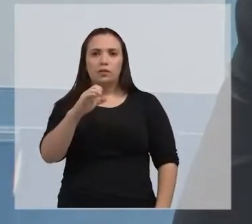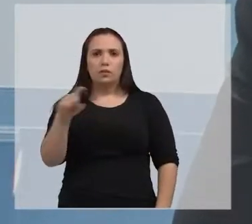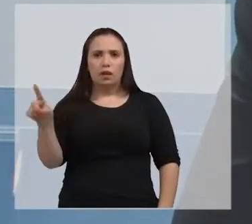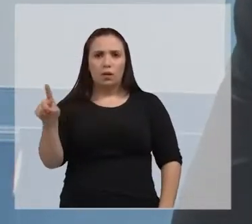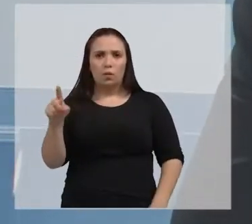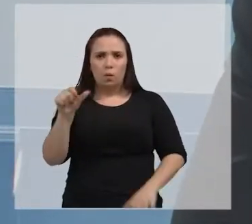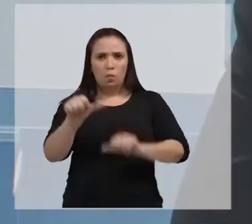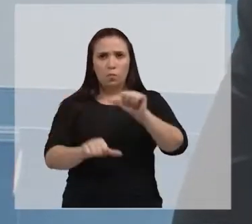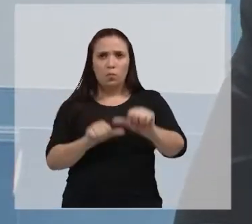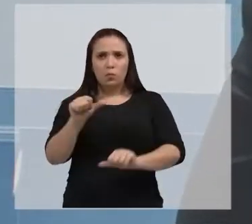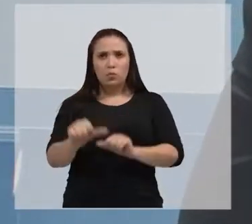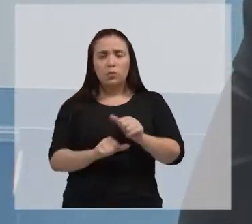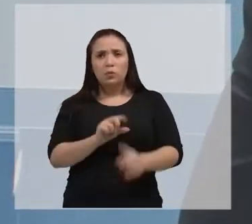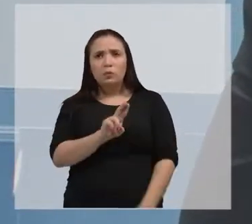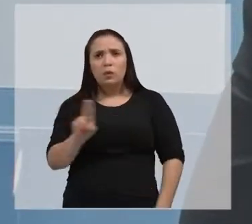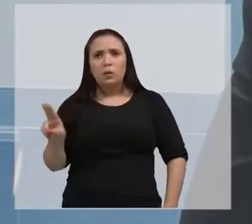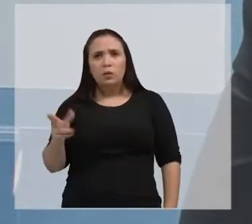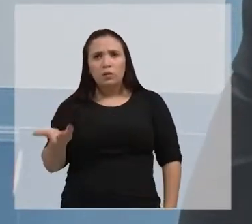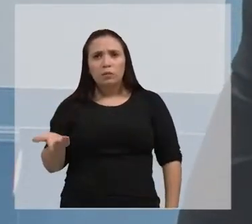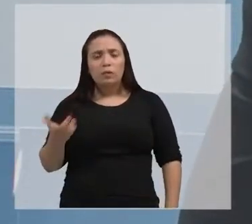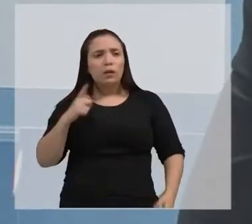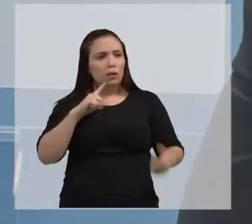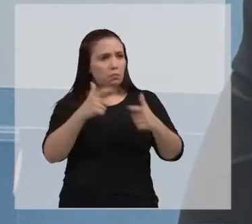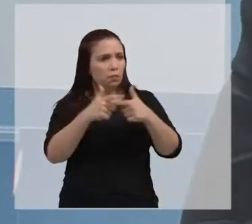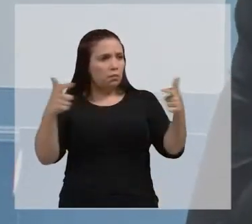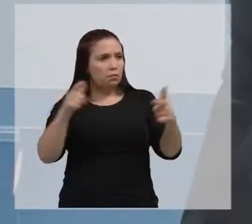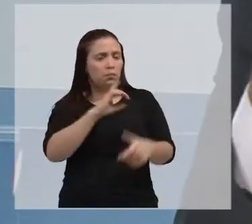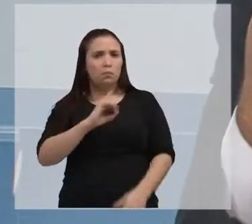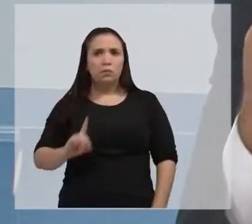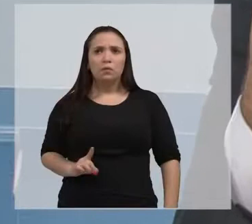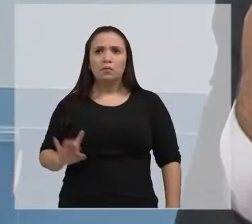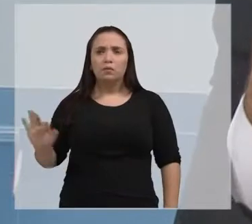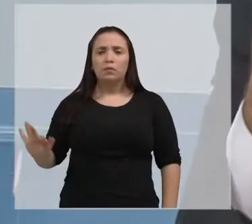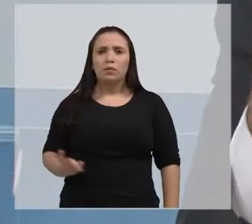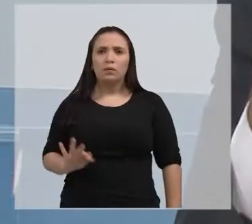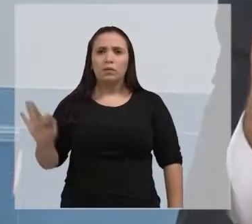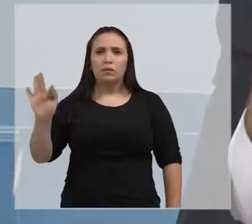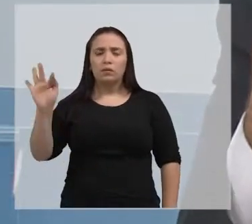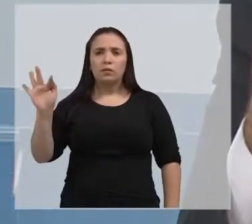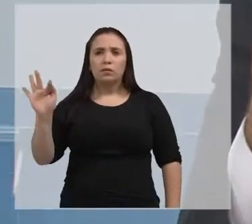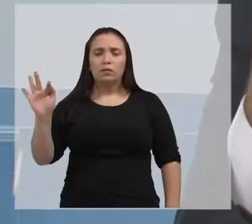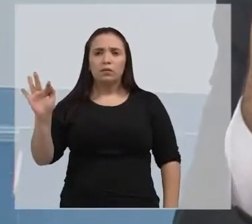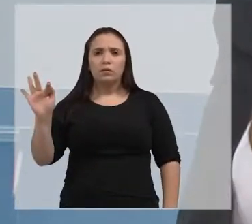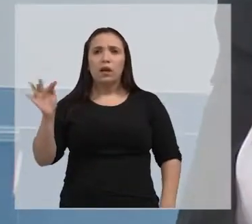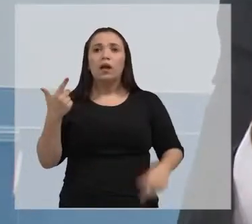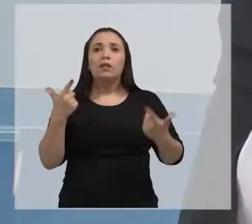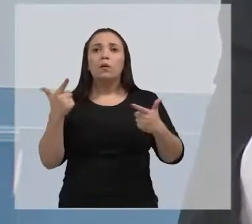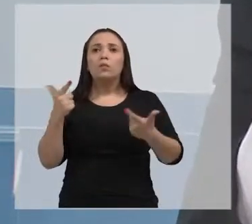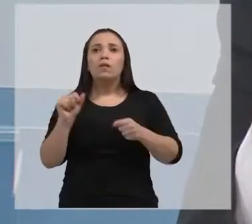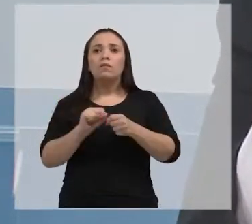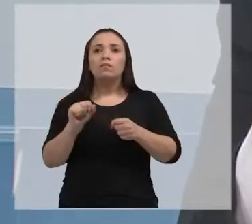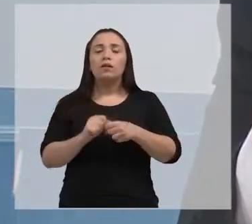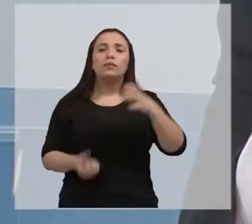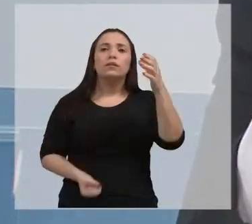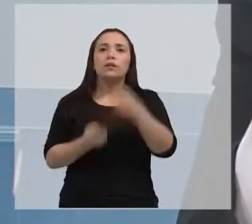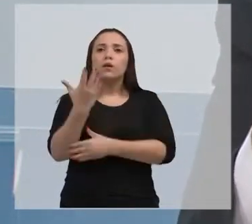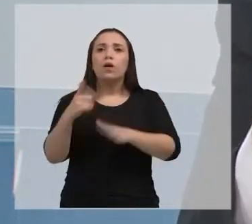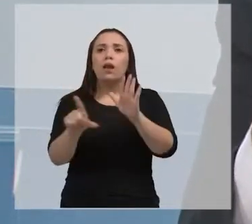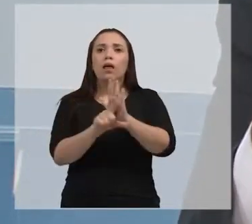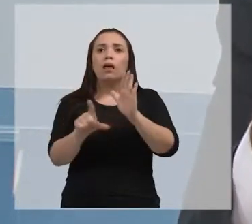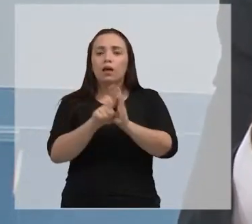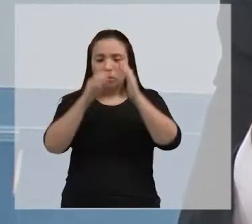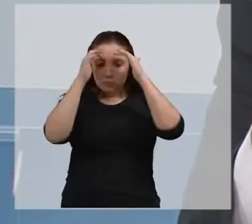seu nome. Muitos desses deputados federais não têm uma coisa, uma lei que beneficie um